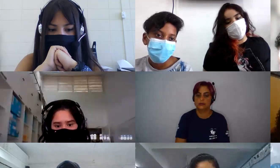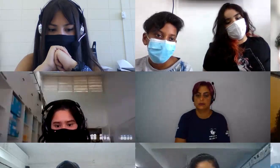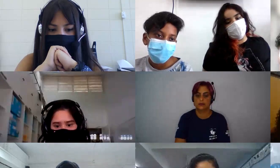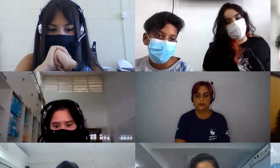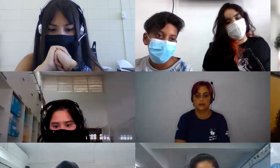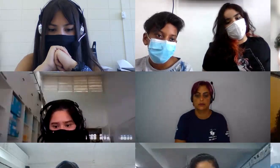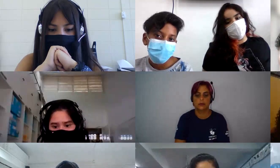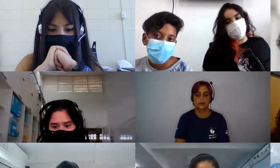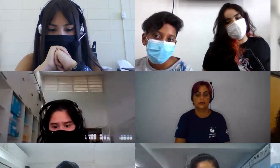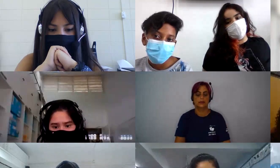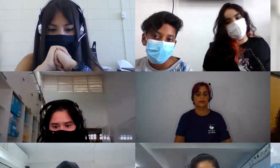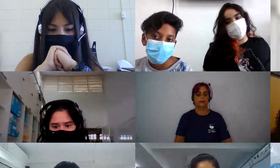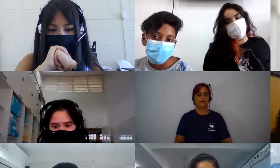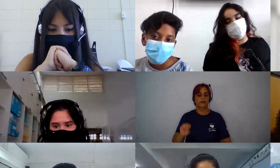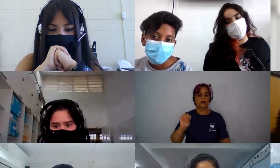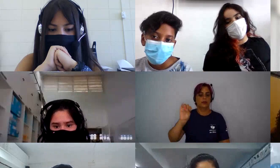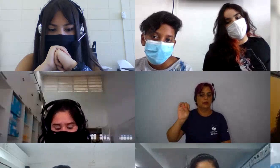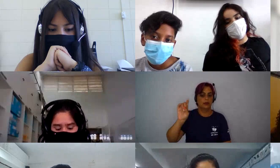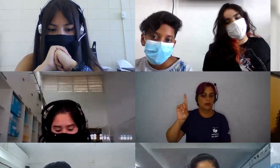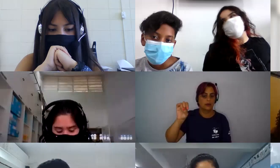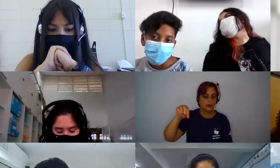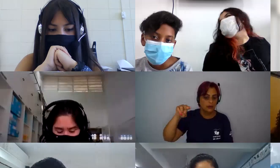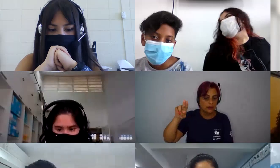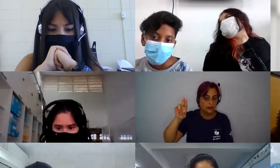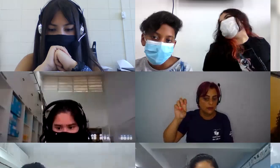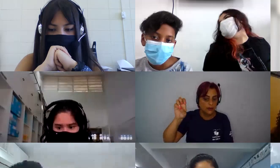os dois que estão aí?